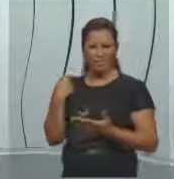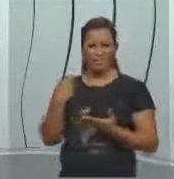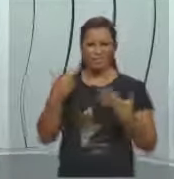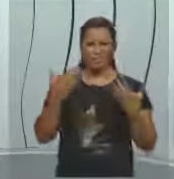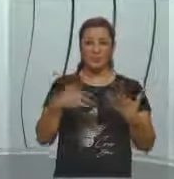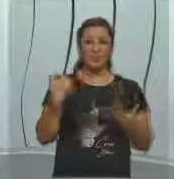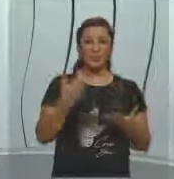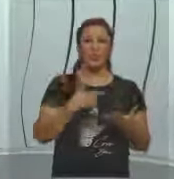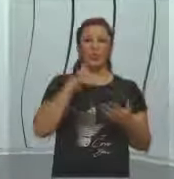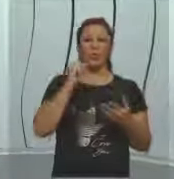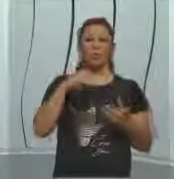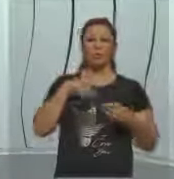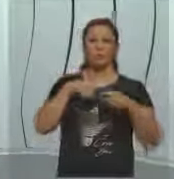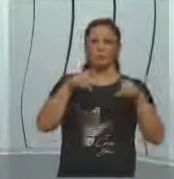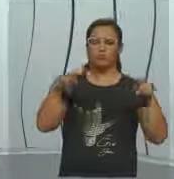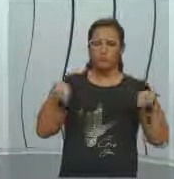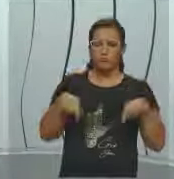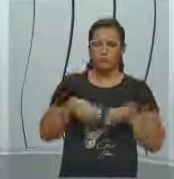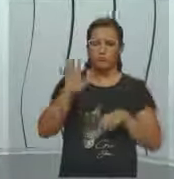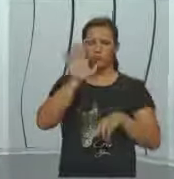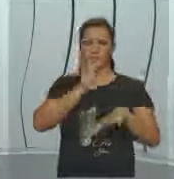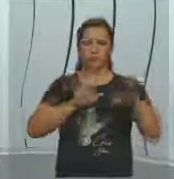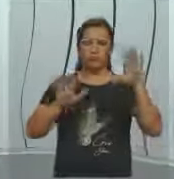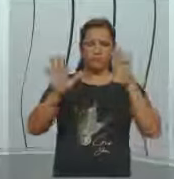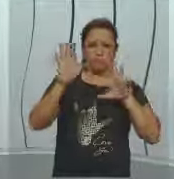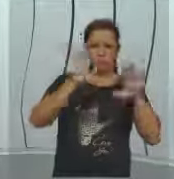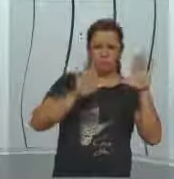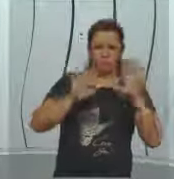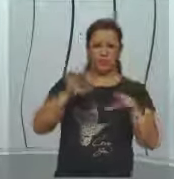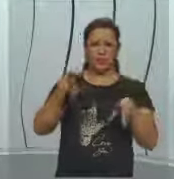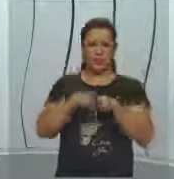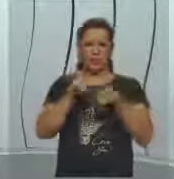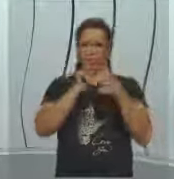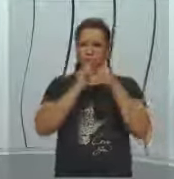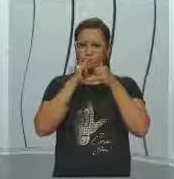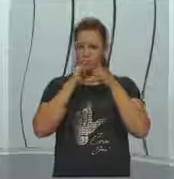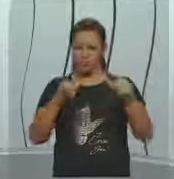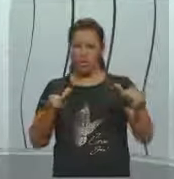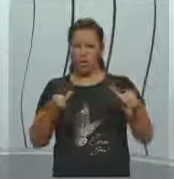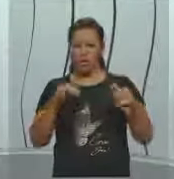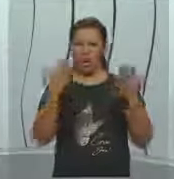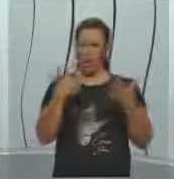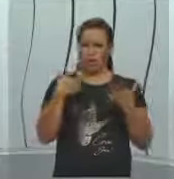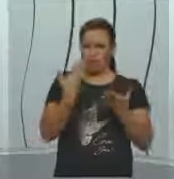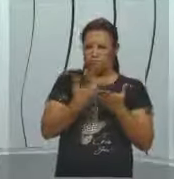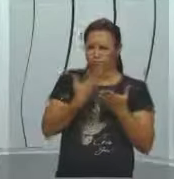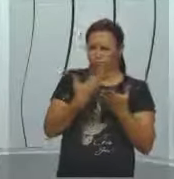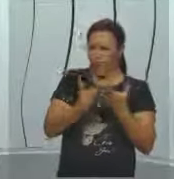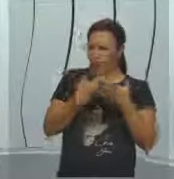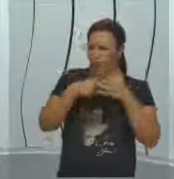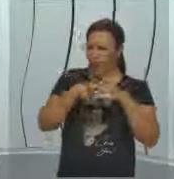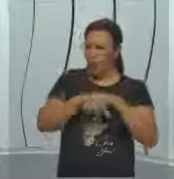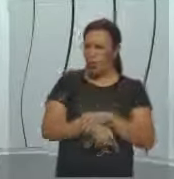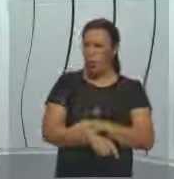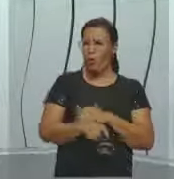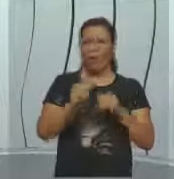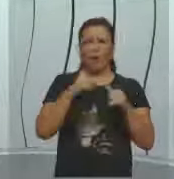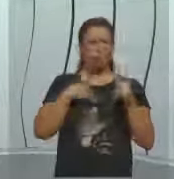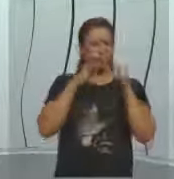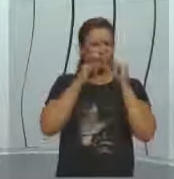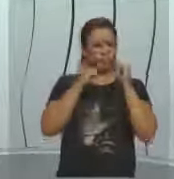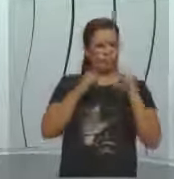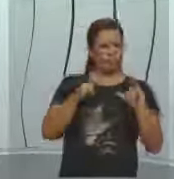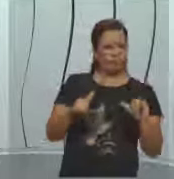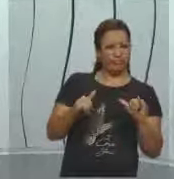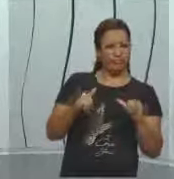sobre campo elétrico, sobre potencial elétrico. A gente vai continuar agora aprofundando nossos estudos na eletricidade para